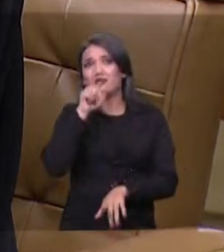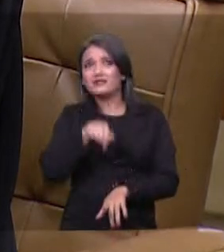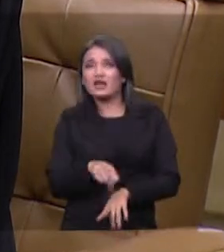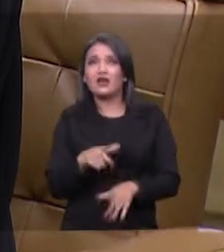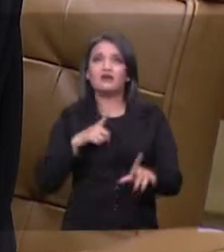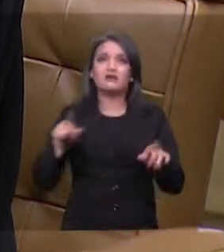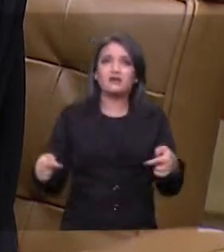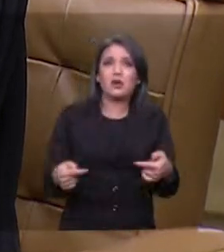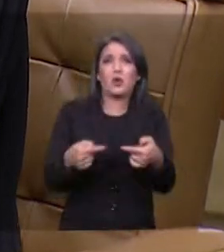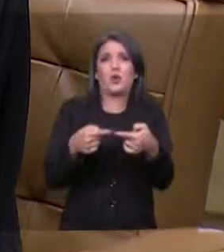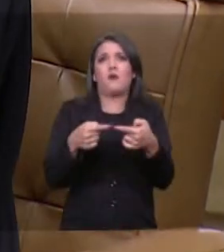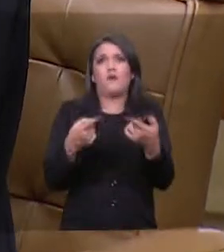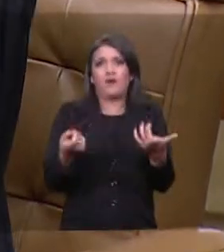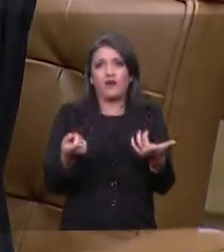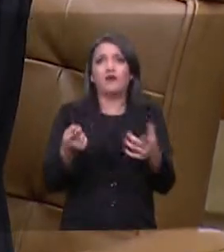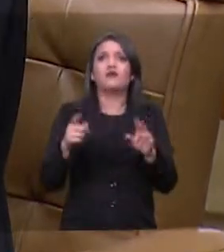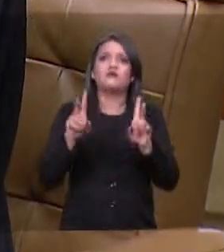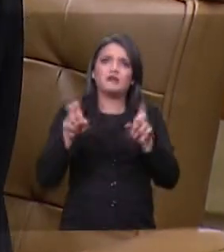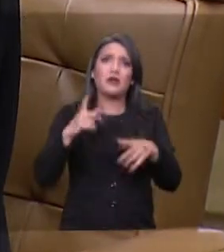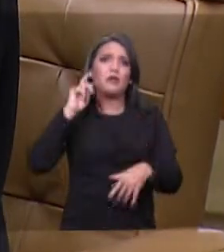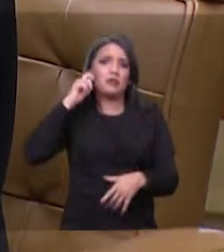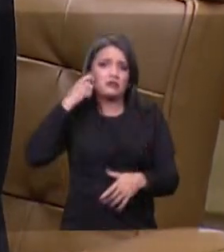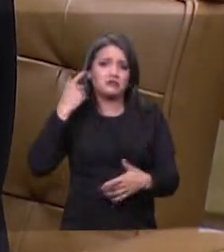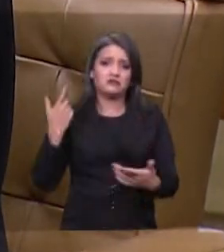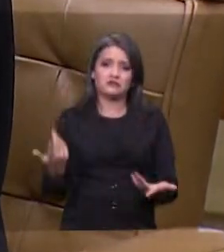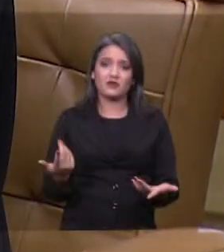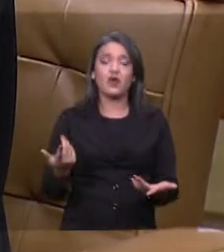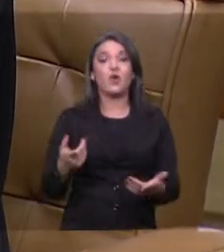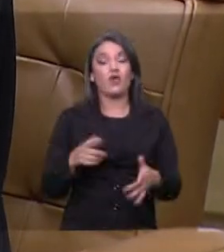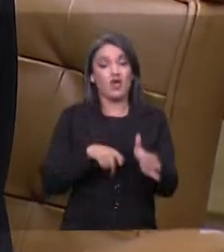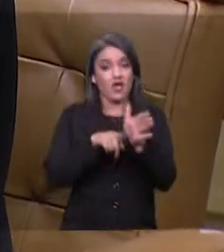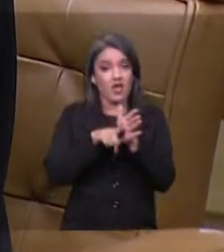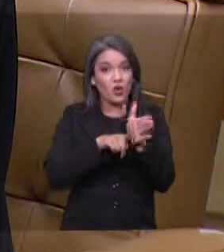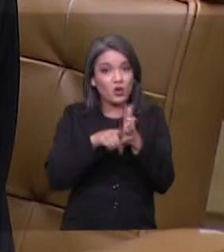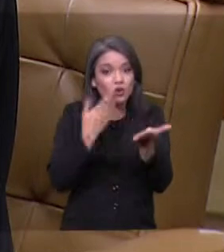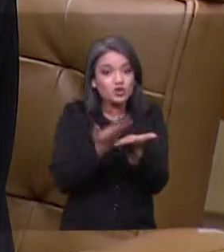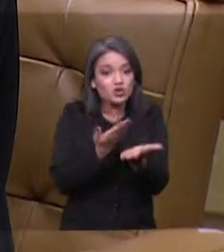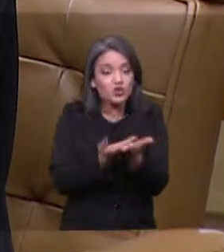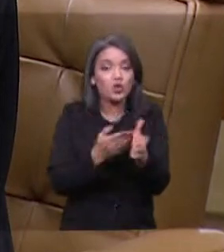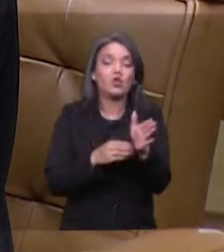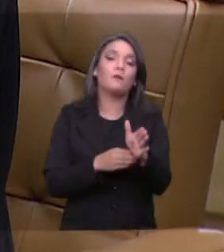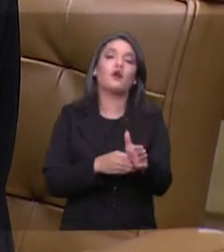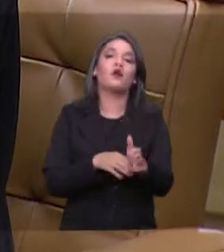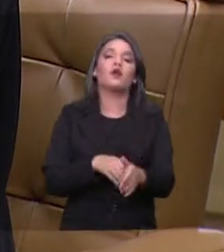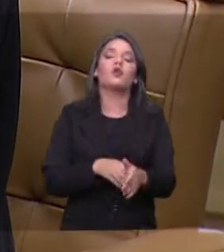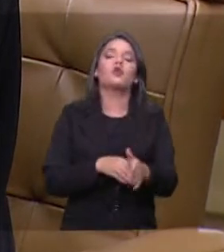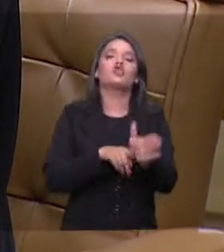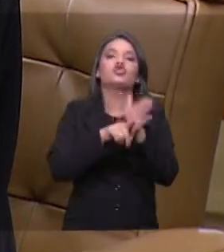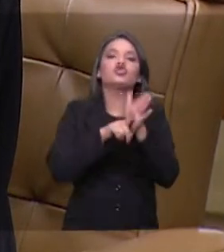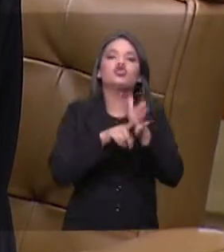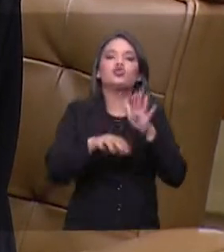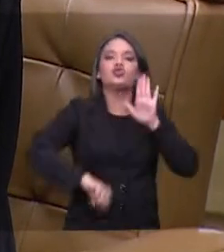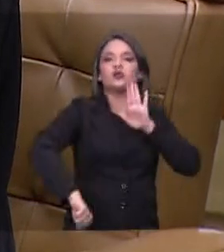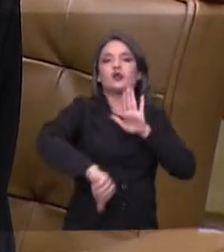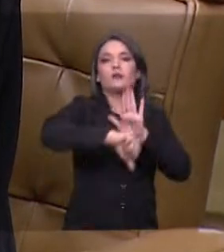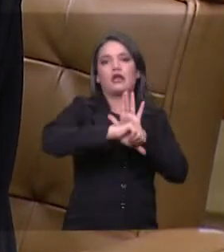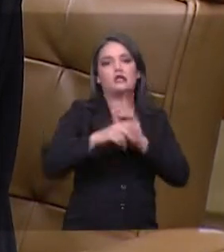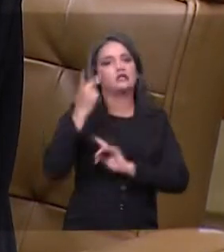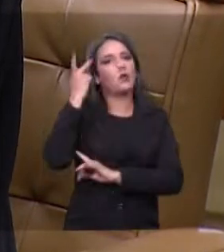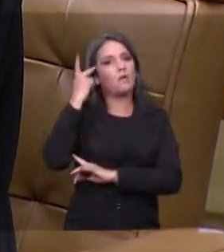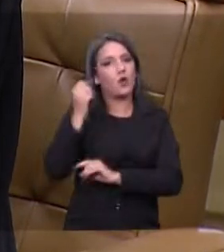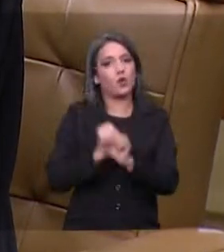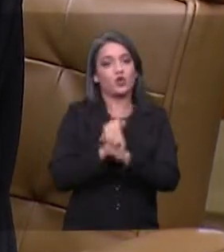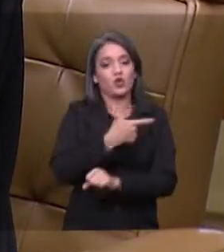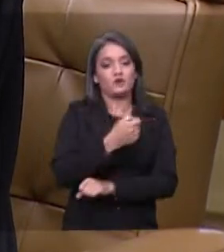racial. Um exemplo é o estudo feito pelo Instituto de Criminalística do Estado de São Paulo em 2017, que